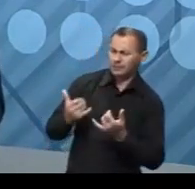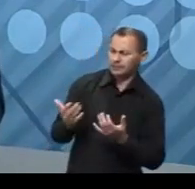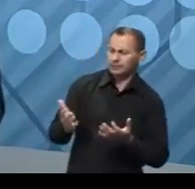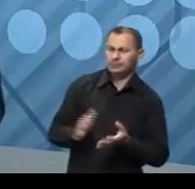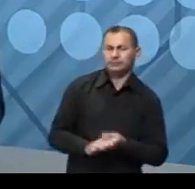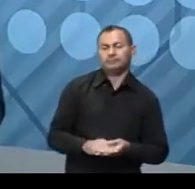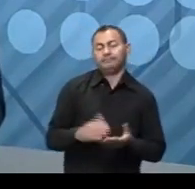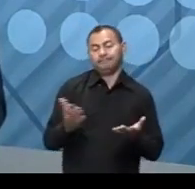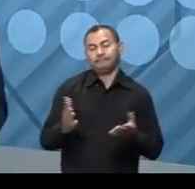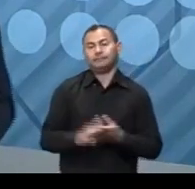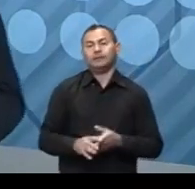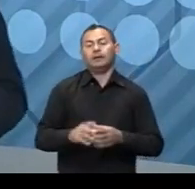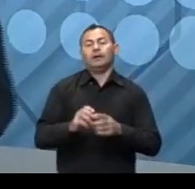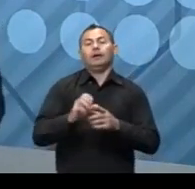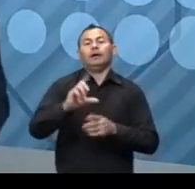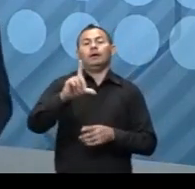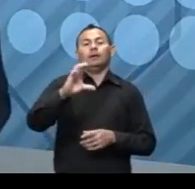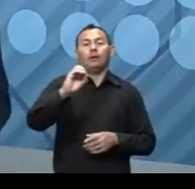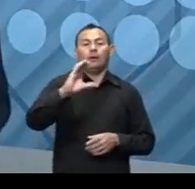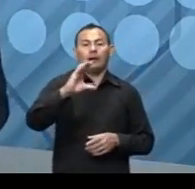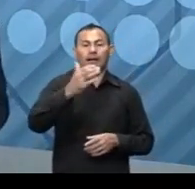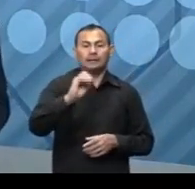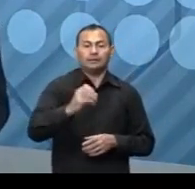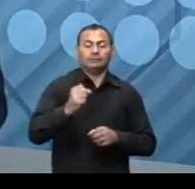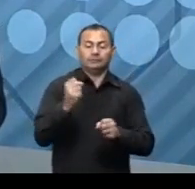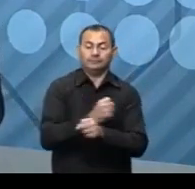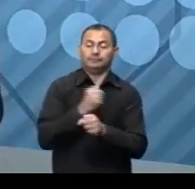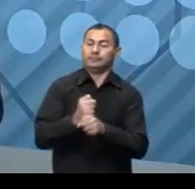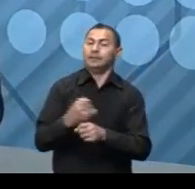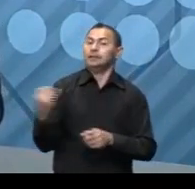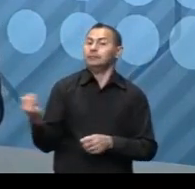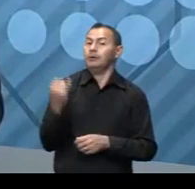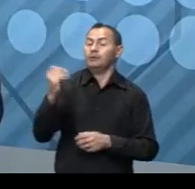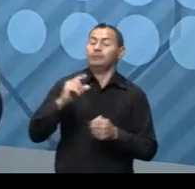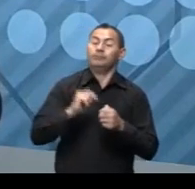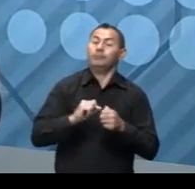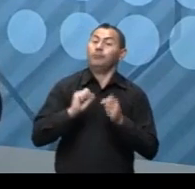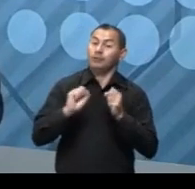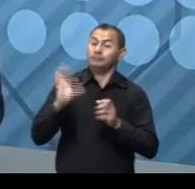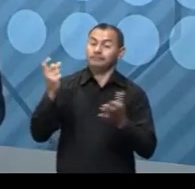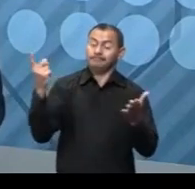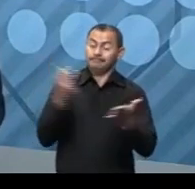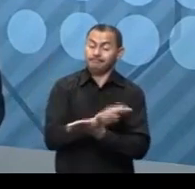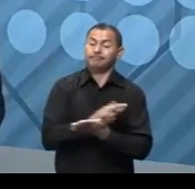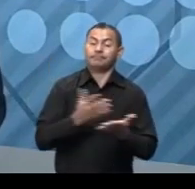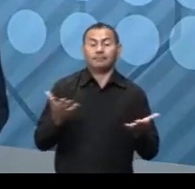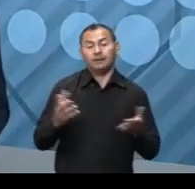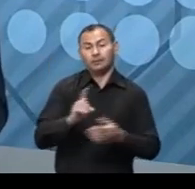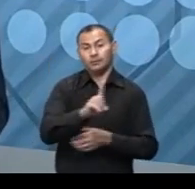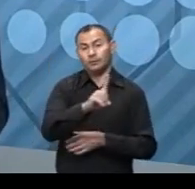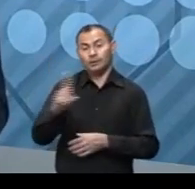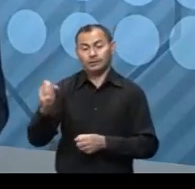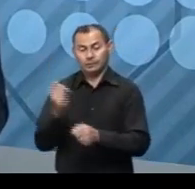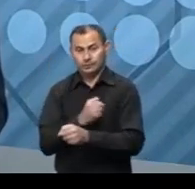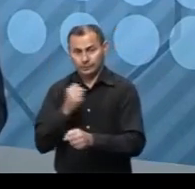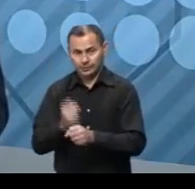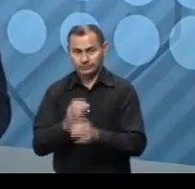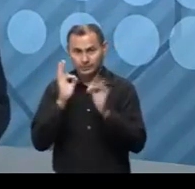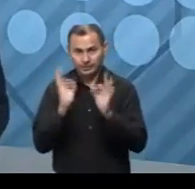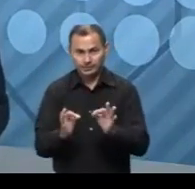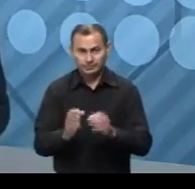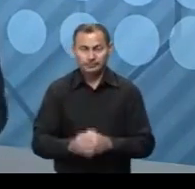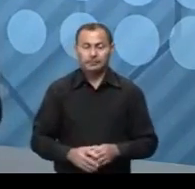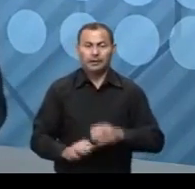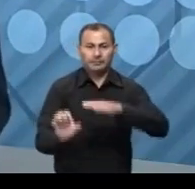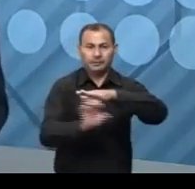sim. Então, a locação de obra é algo extremamente importante que pode levar a um erro gravíssimo no decorrer da obra, tá?